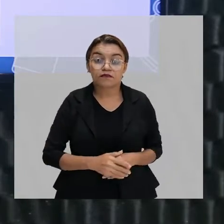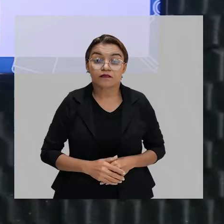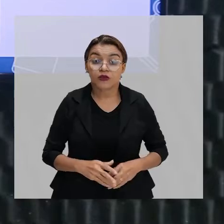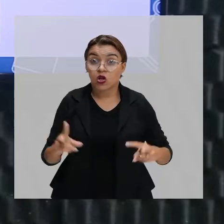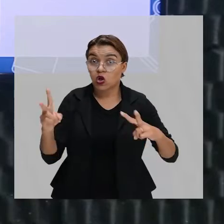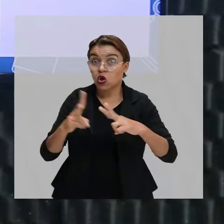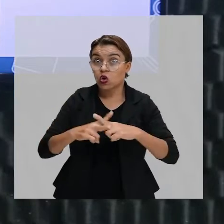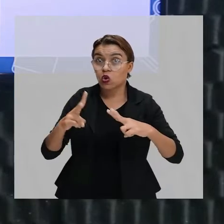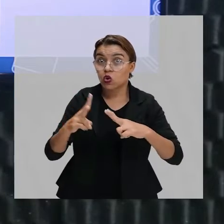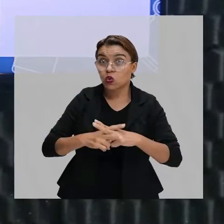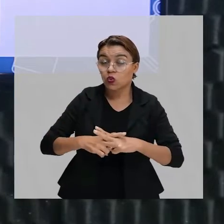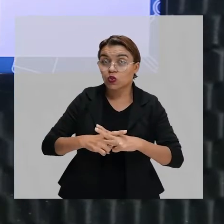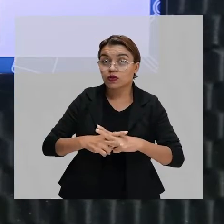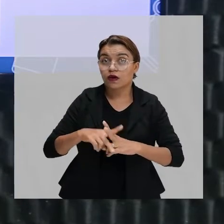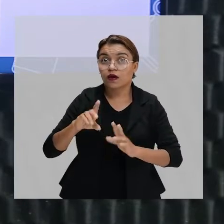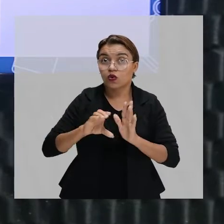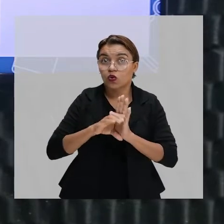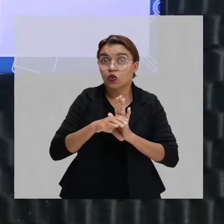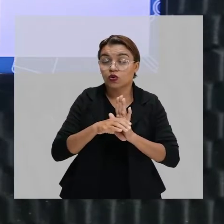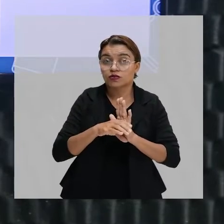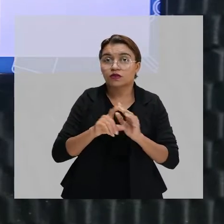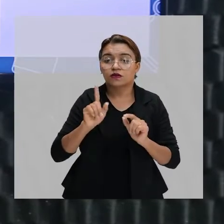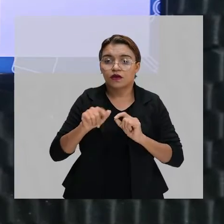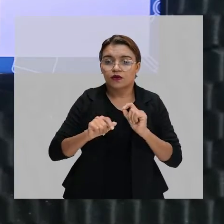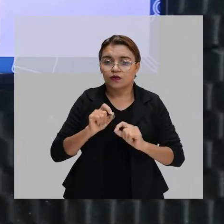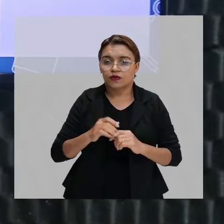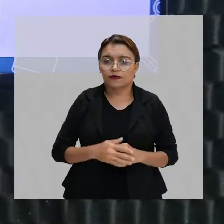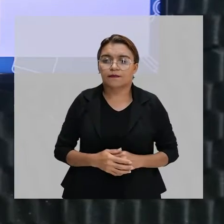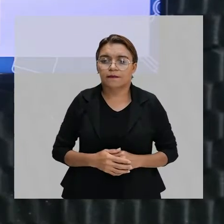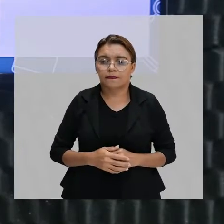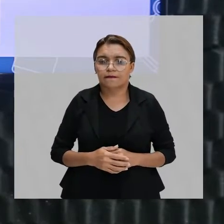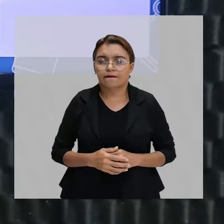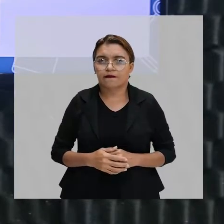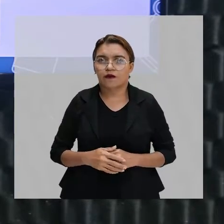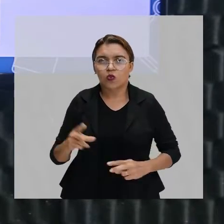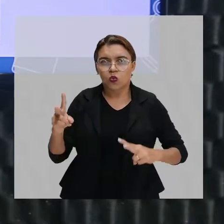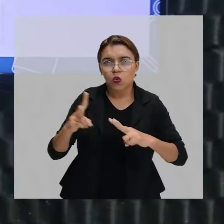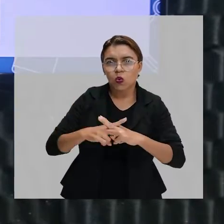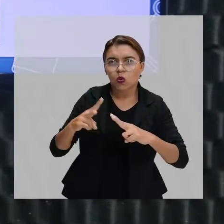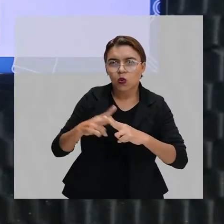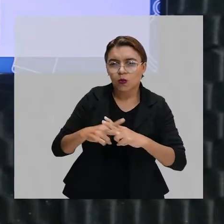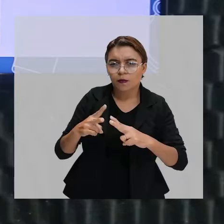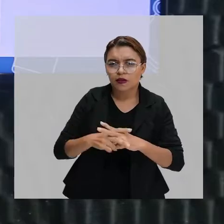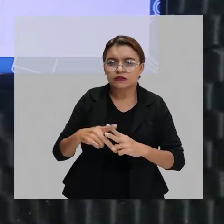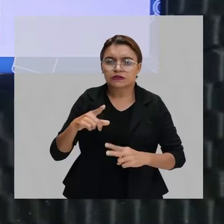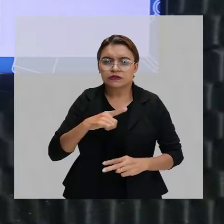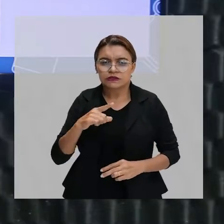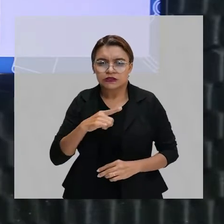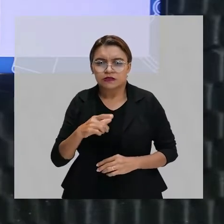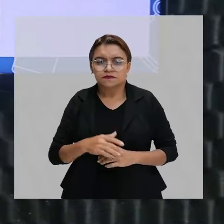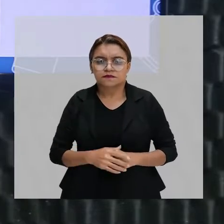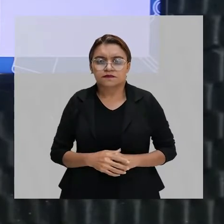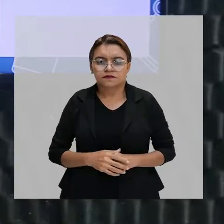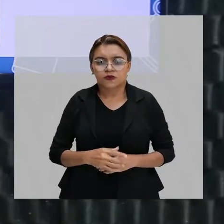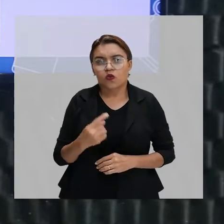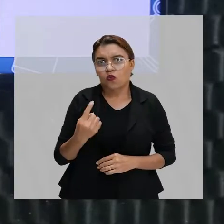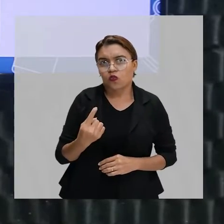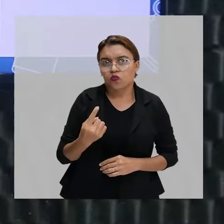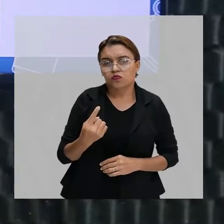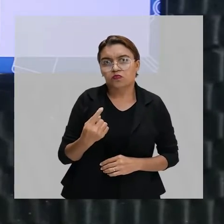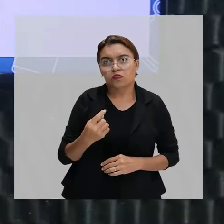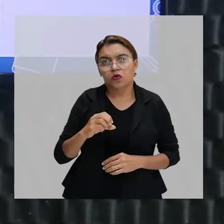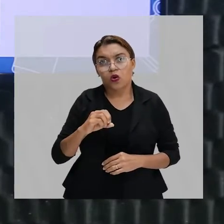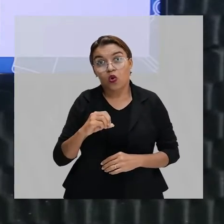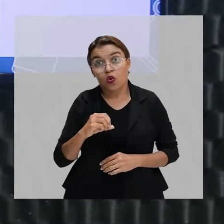o conceito de luta envolve muito mais um combate direto nela possuímos um ou mais